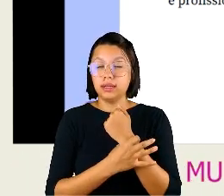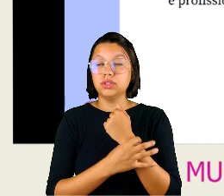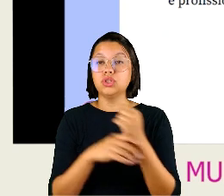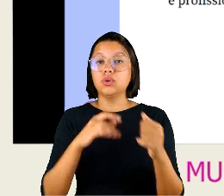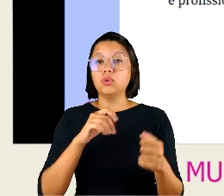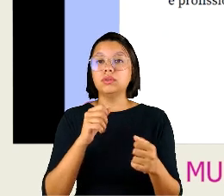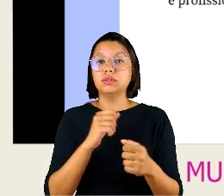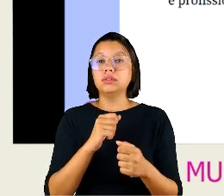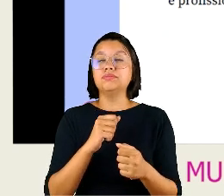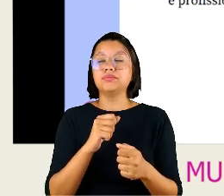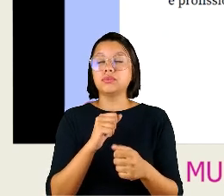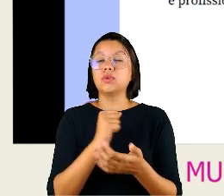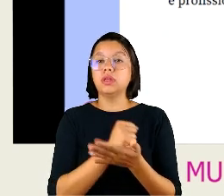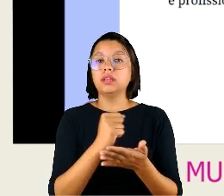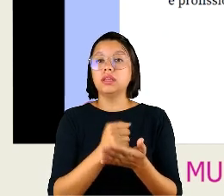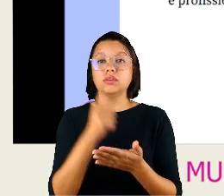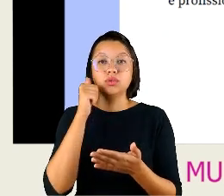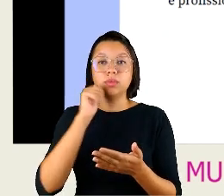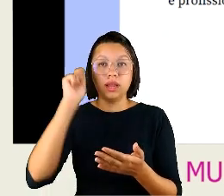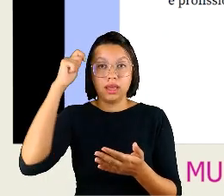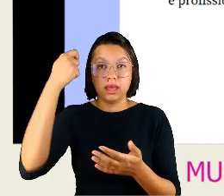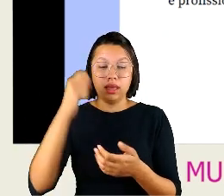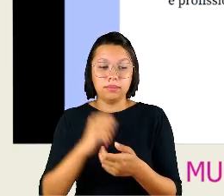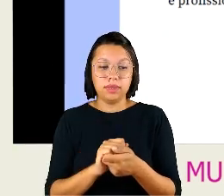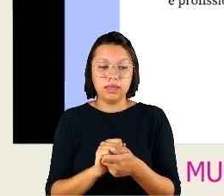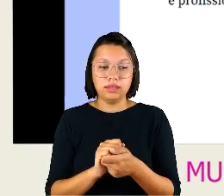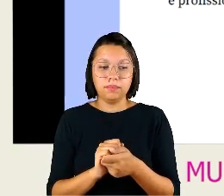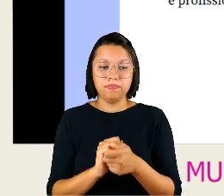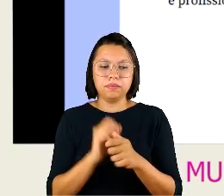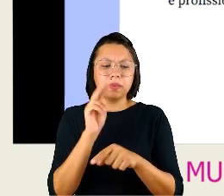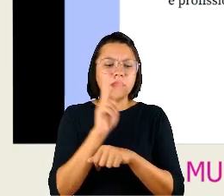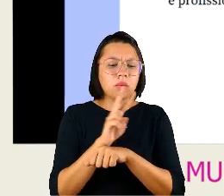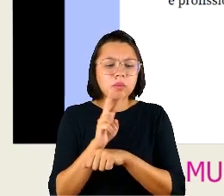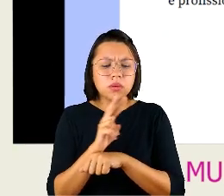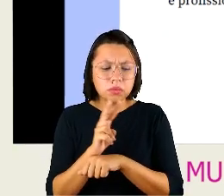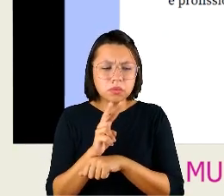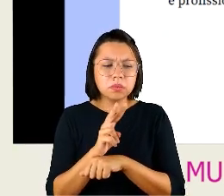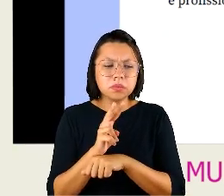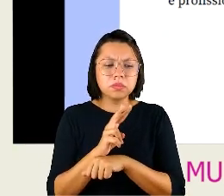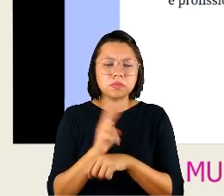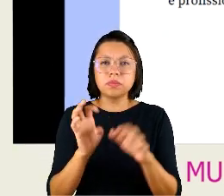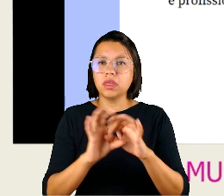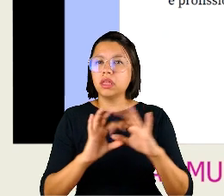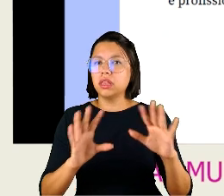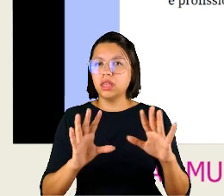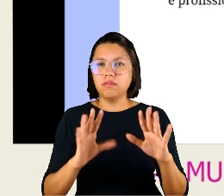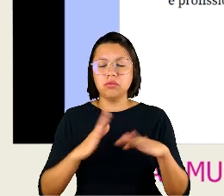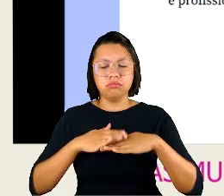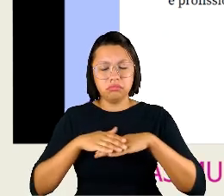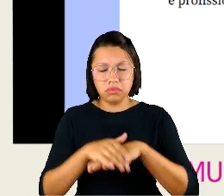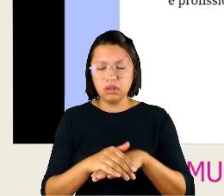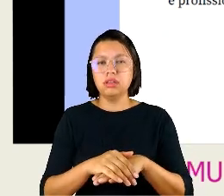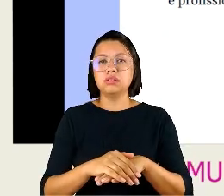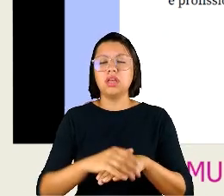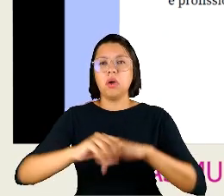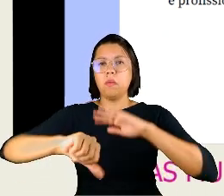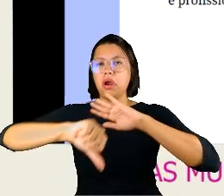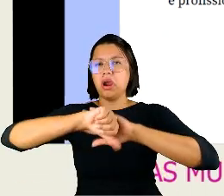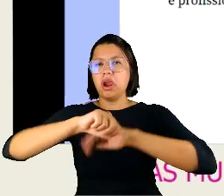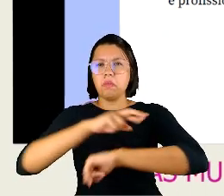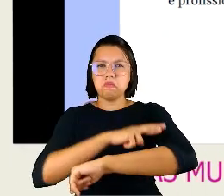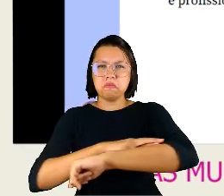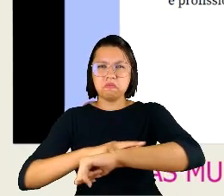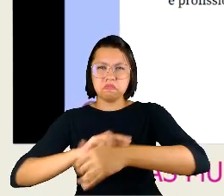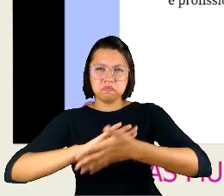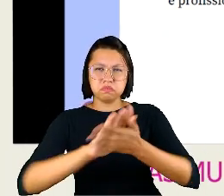liderança. Exercer e fiscalizar o tratamento pessoal adequado, então livre de humilhações e crimes de racismo a todas as profissionais